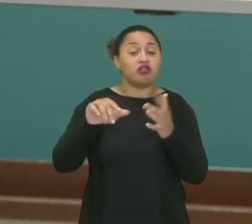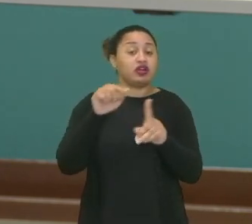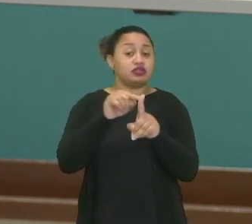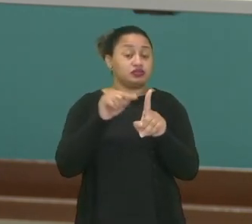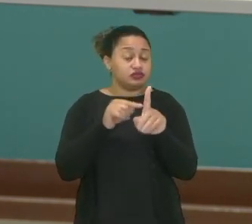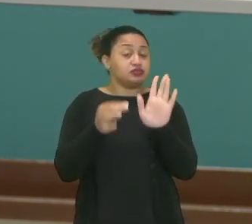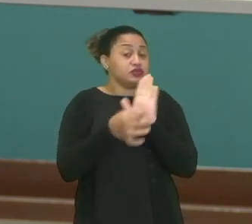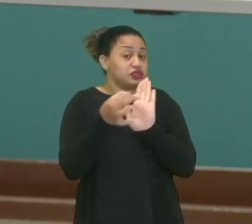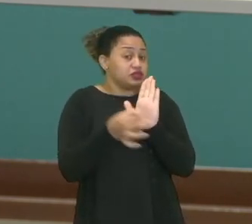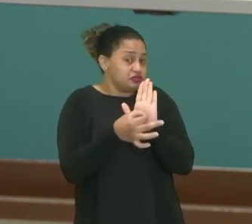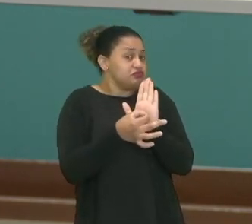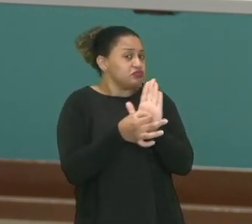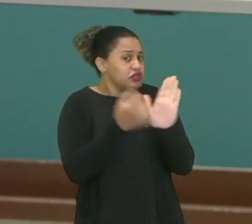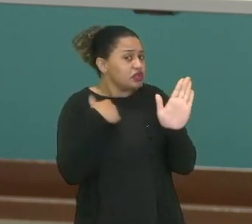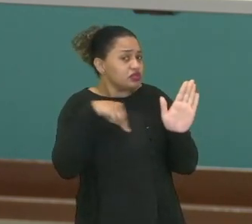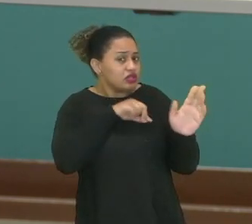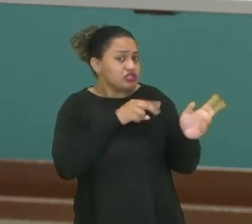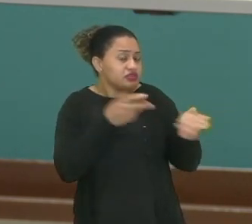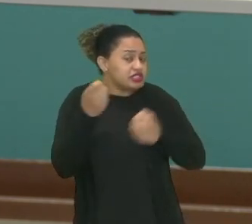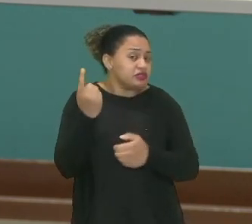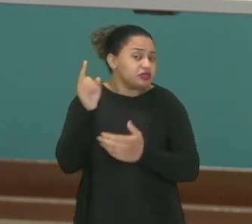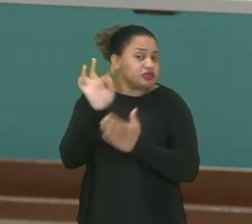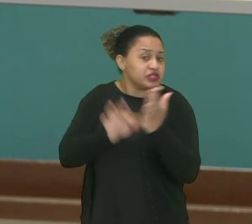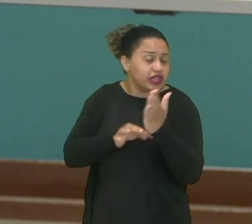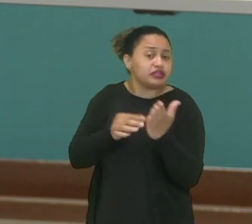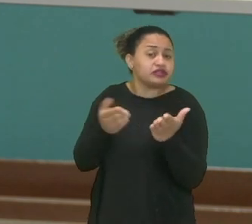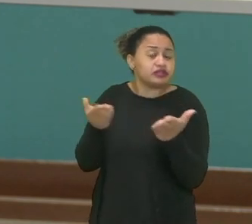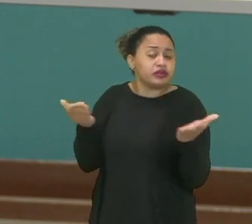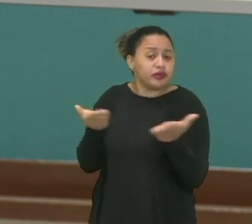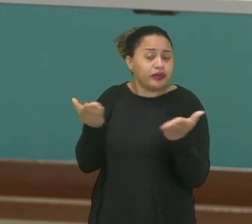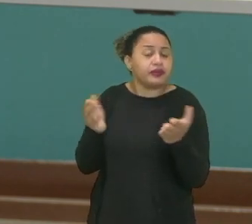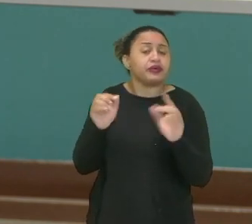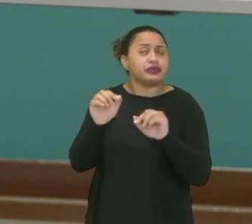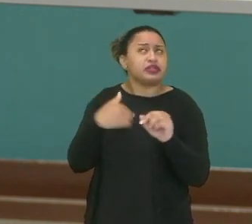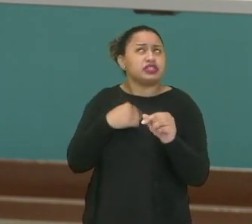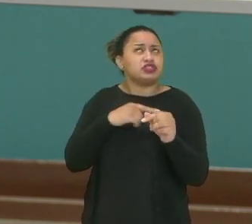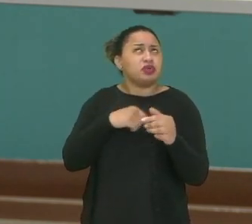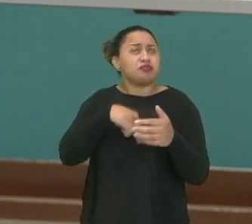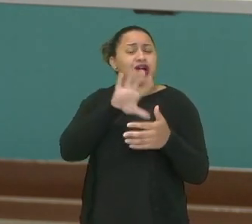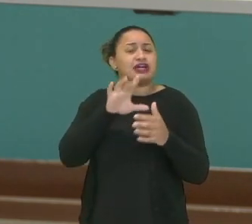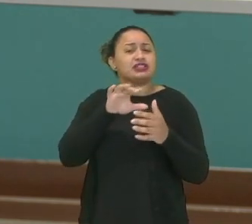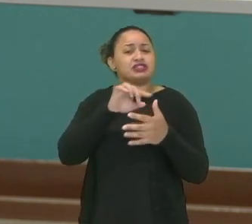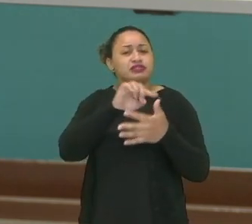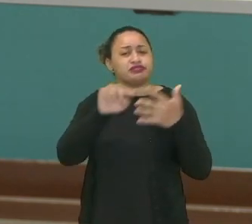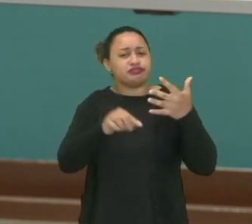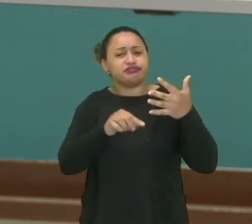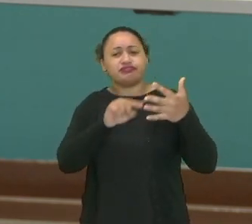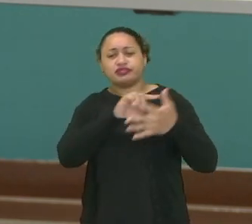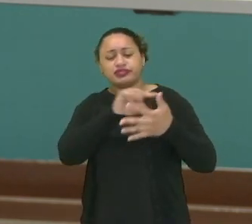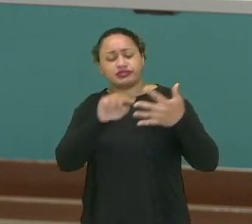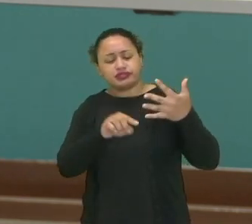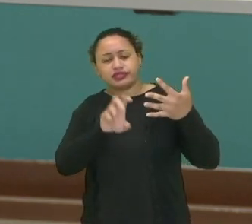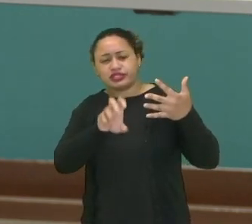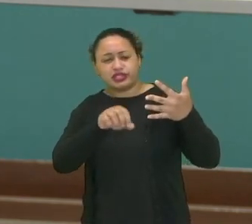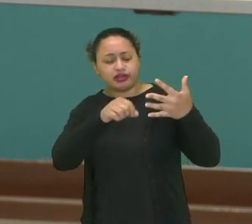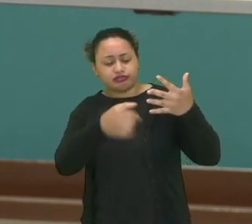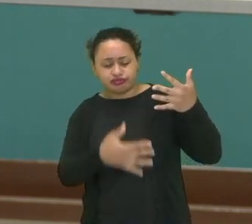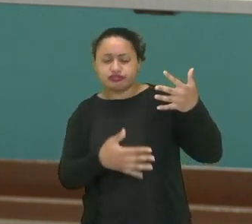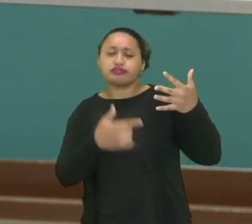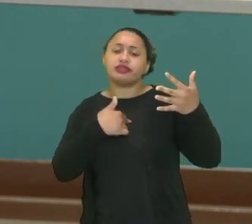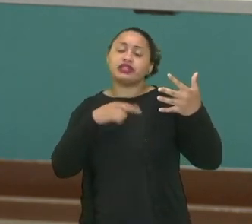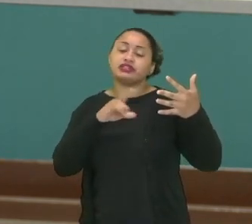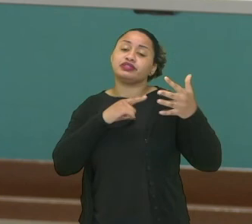de argumento, e a gente bem viu isso. Estudamos mais de 5 argumentos aqui, né? Dentre eles, os mais usáveis